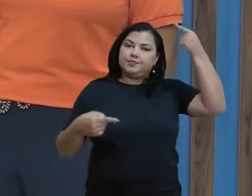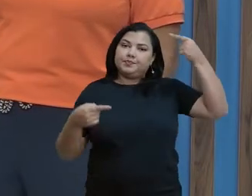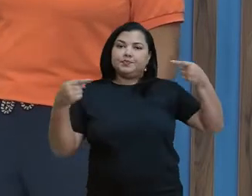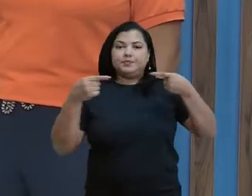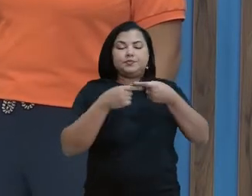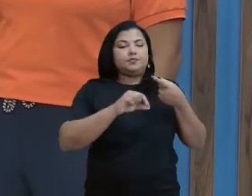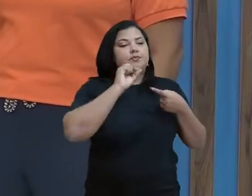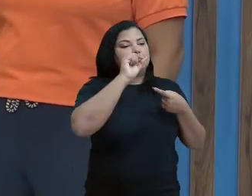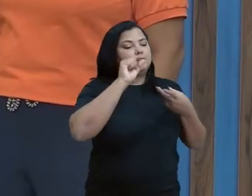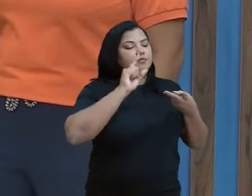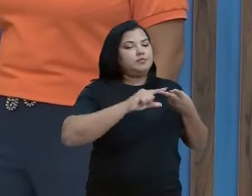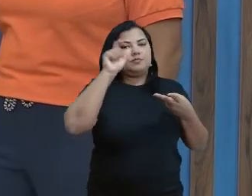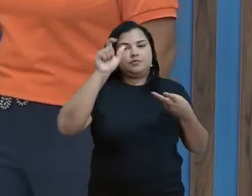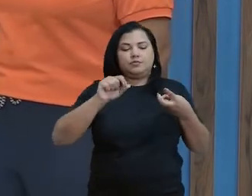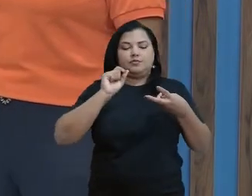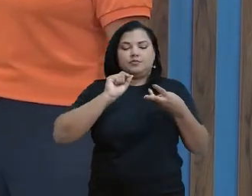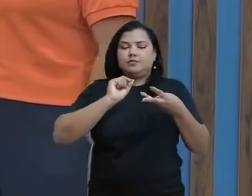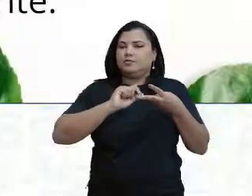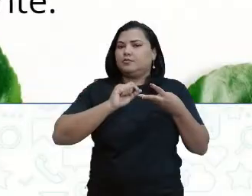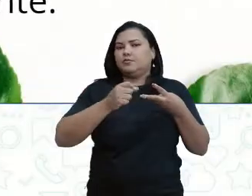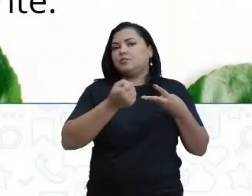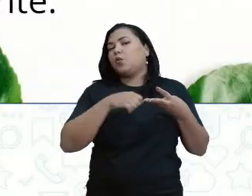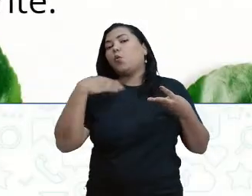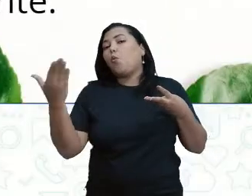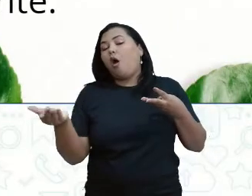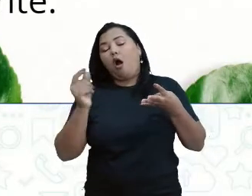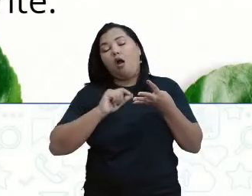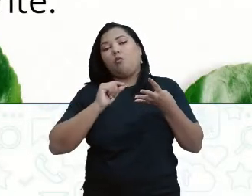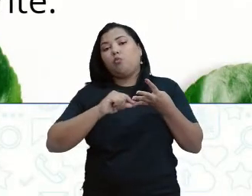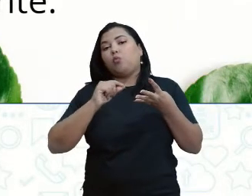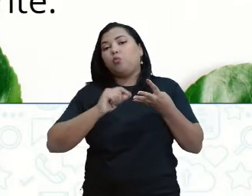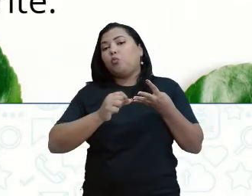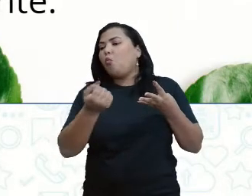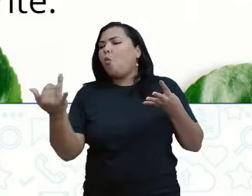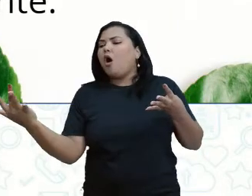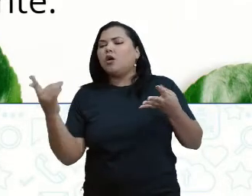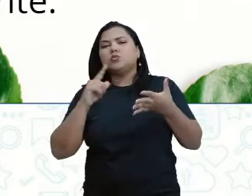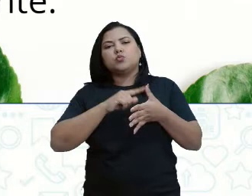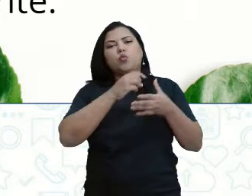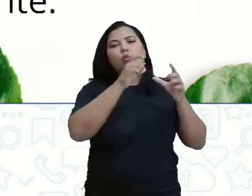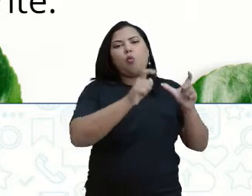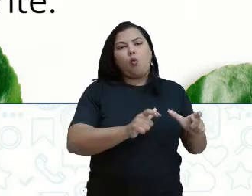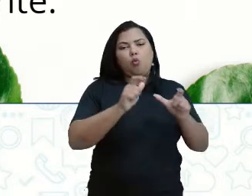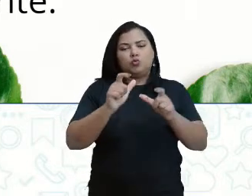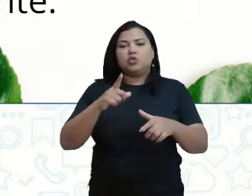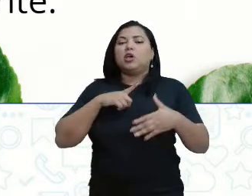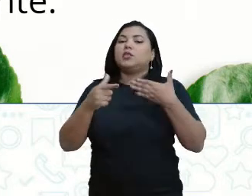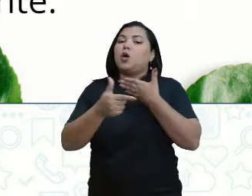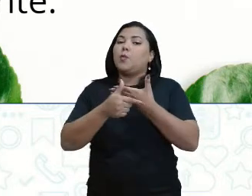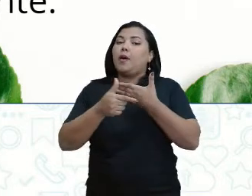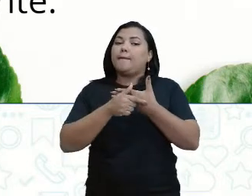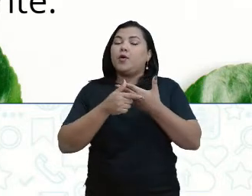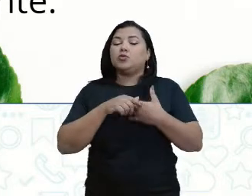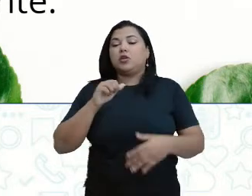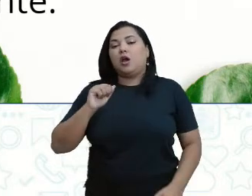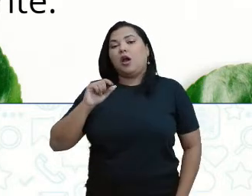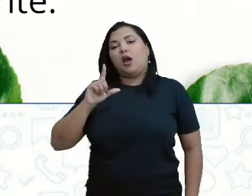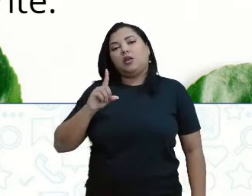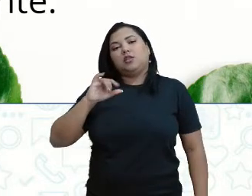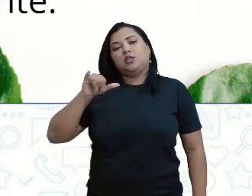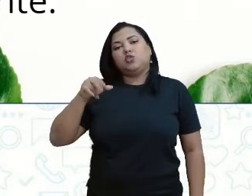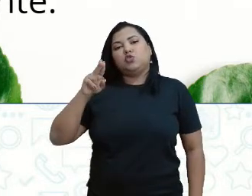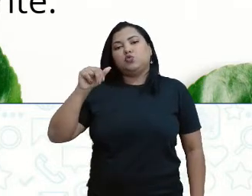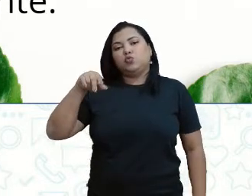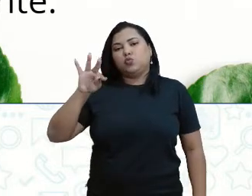o quem, qual, quanto, onde, cujo e etc. Os quais exercem a função de adjunto